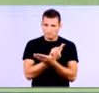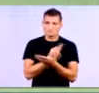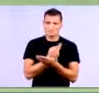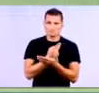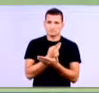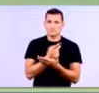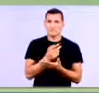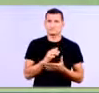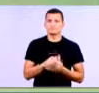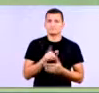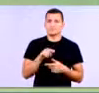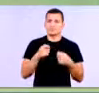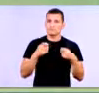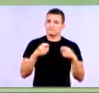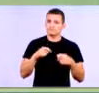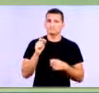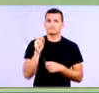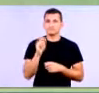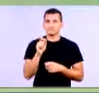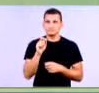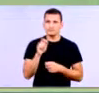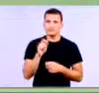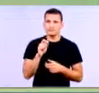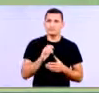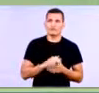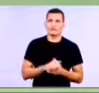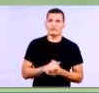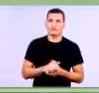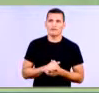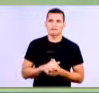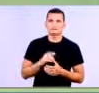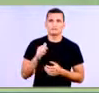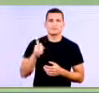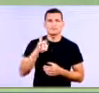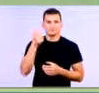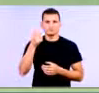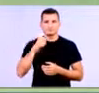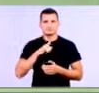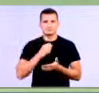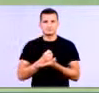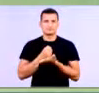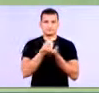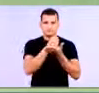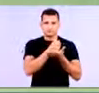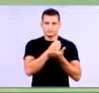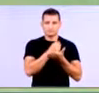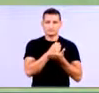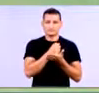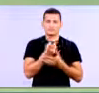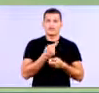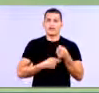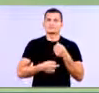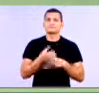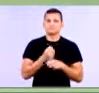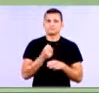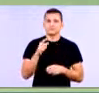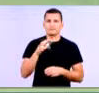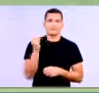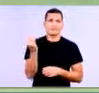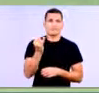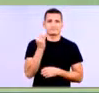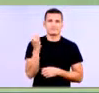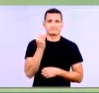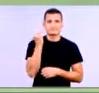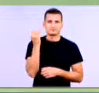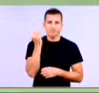ocorrer, é necessário o quê? Primeiro, se ter o apoio da alta administração. Isso é